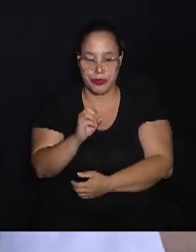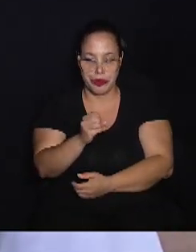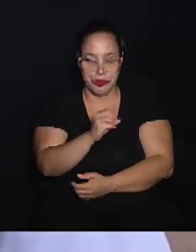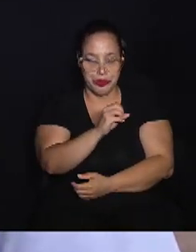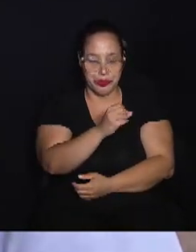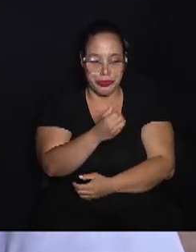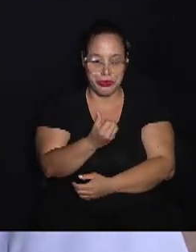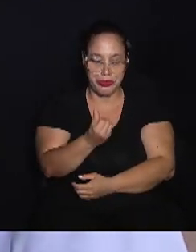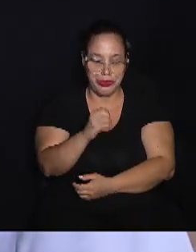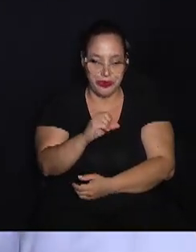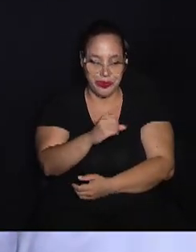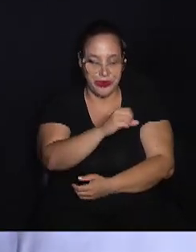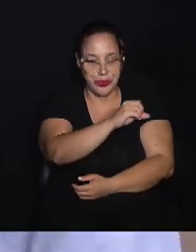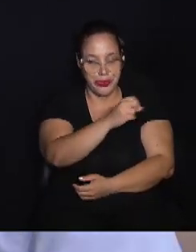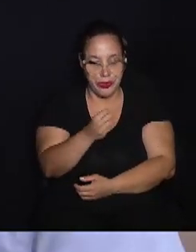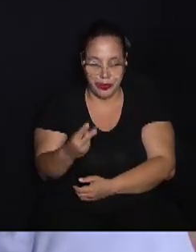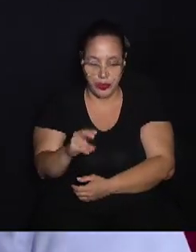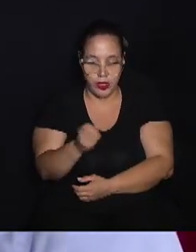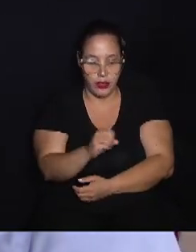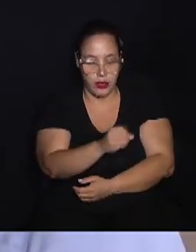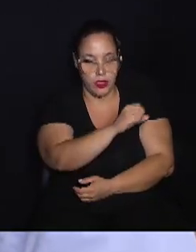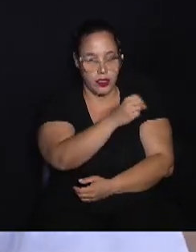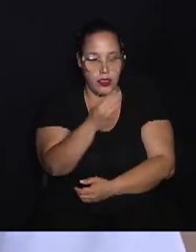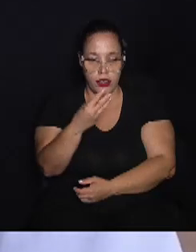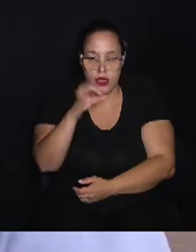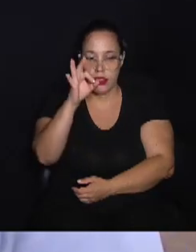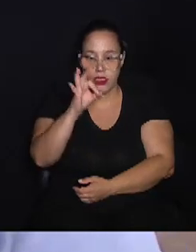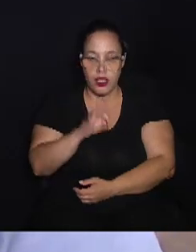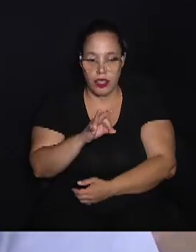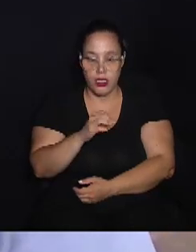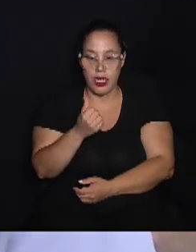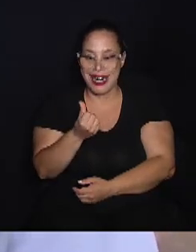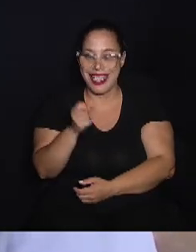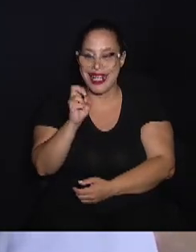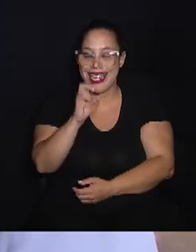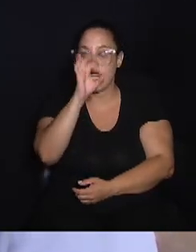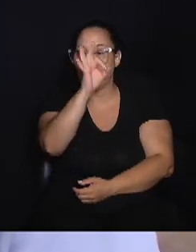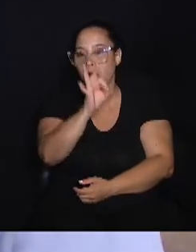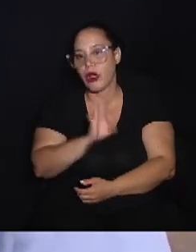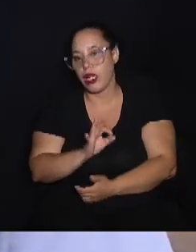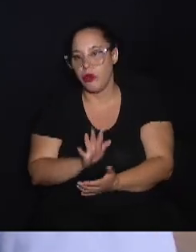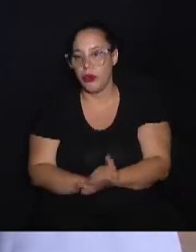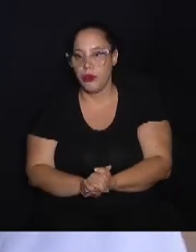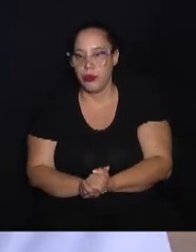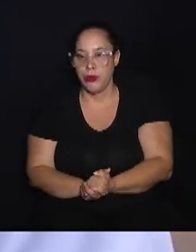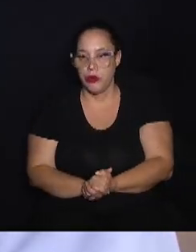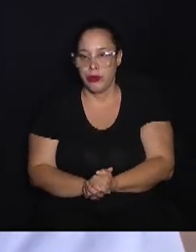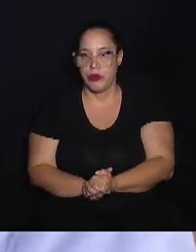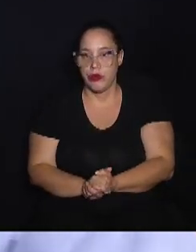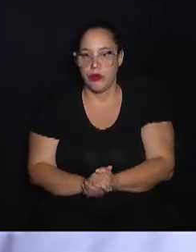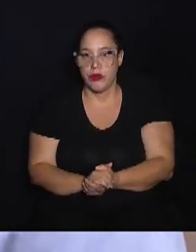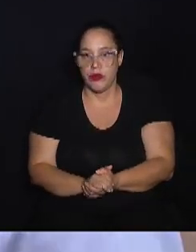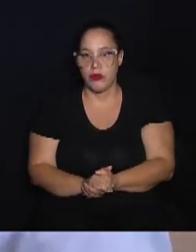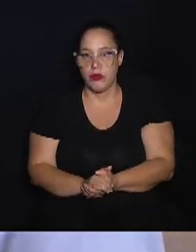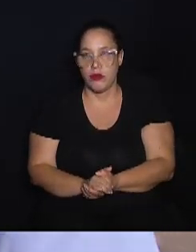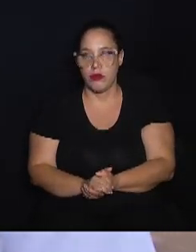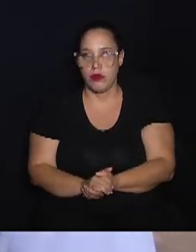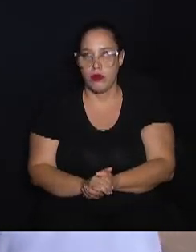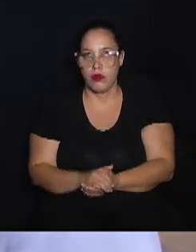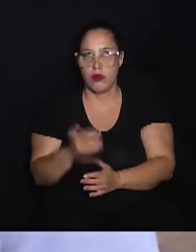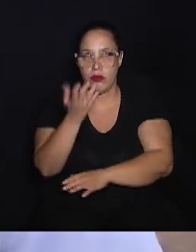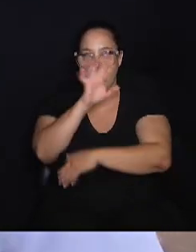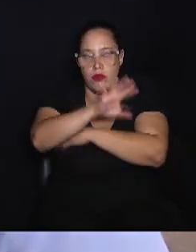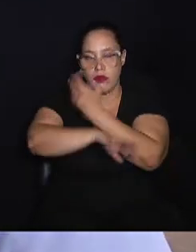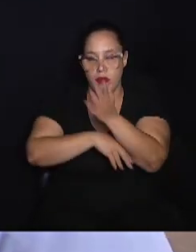1999 2000 de 3% para 15% o dado da Fundação Florestal do Governo do